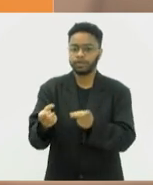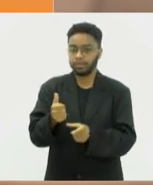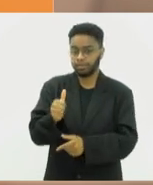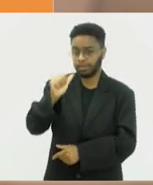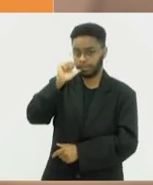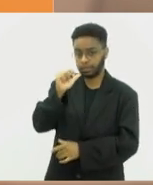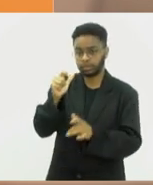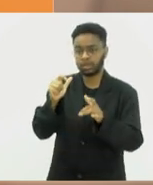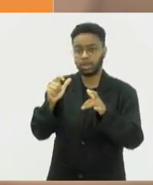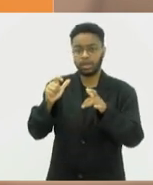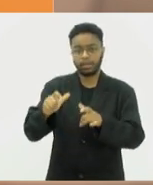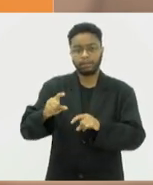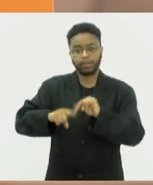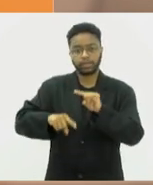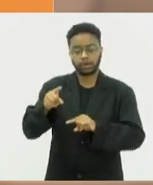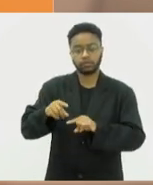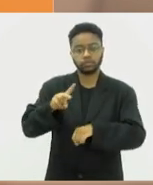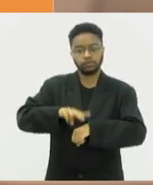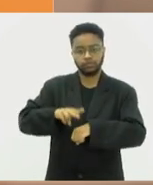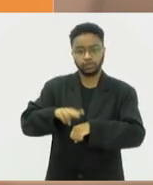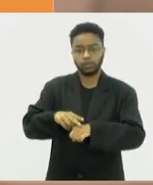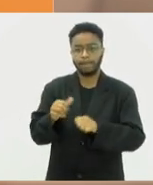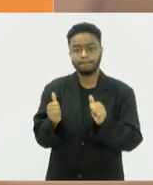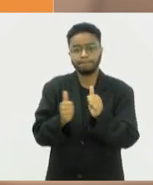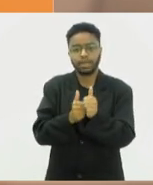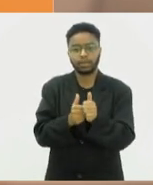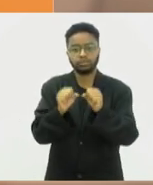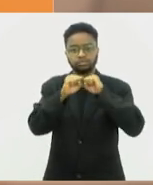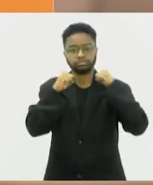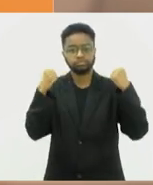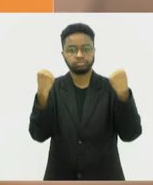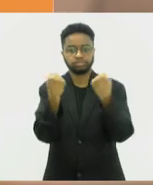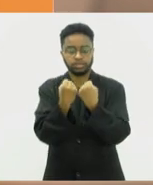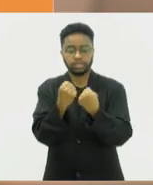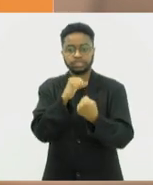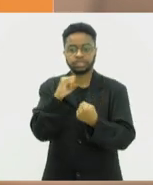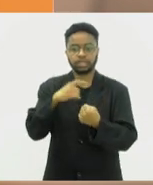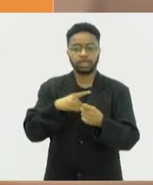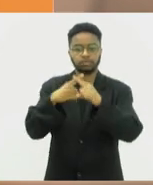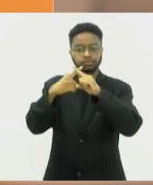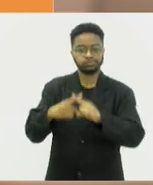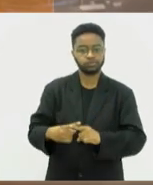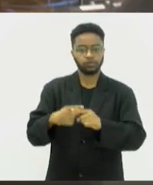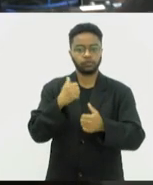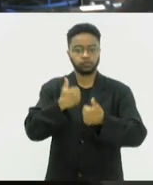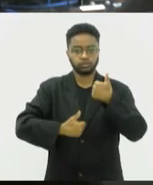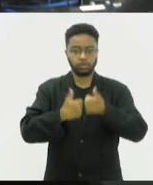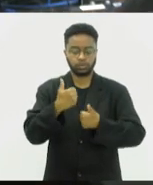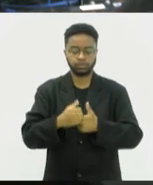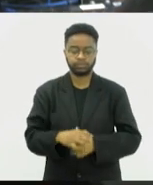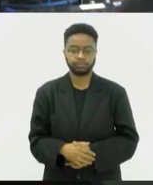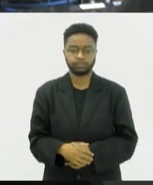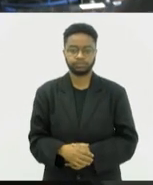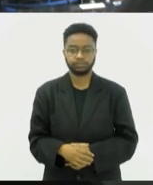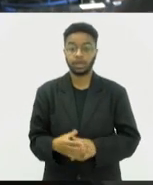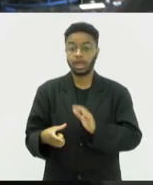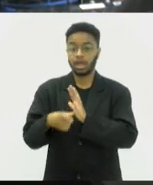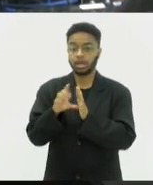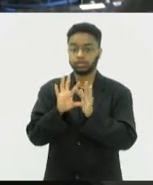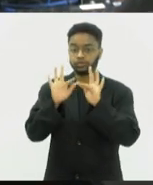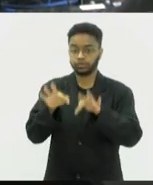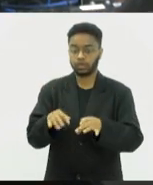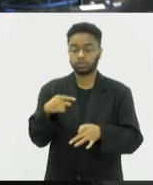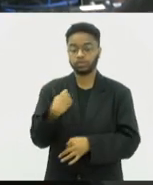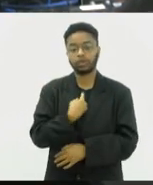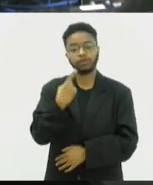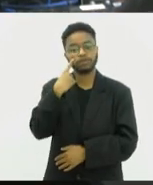em recipientes de vidro no entorno de estádios em dias de jogos. E antes de encerrar, vamos